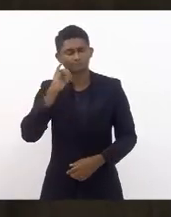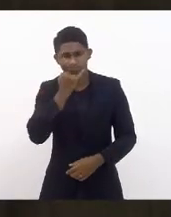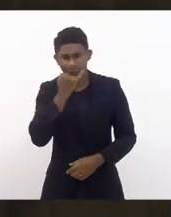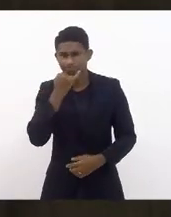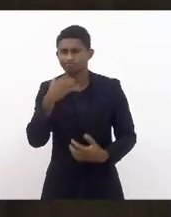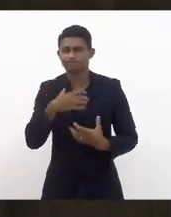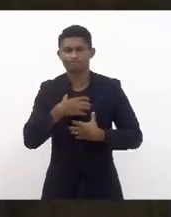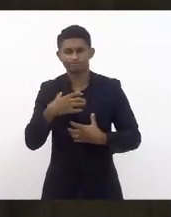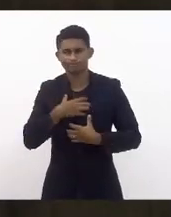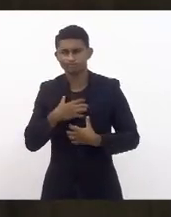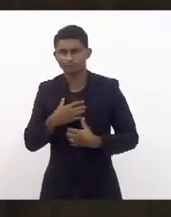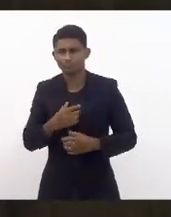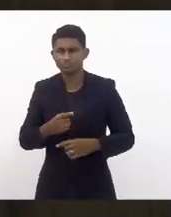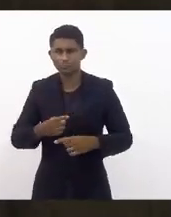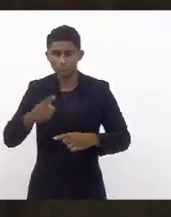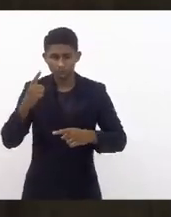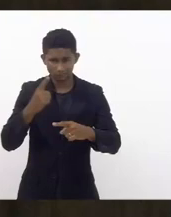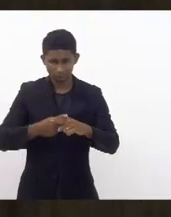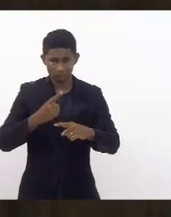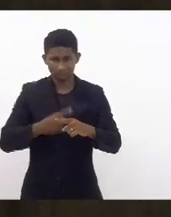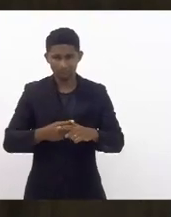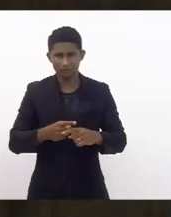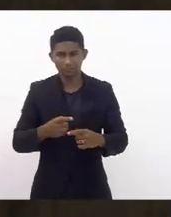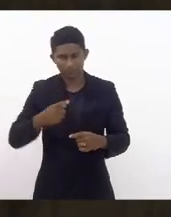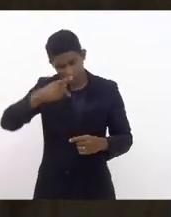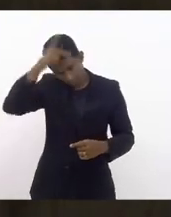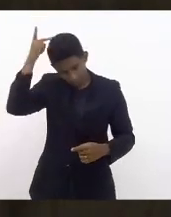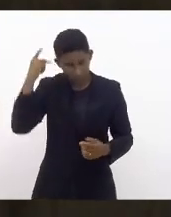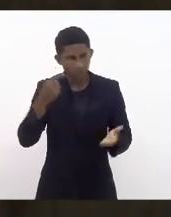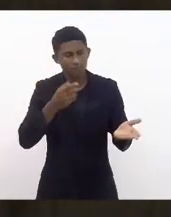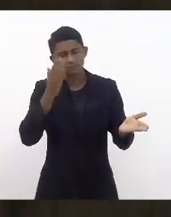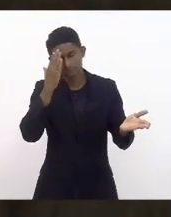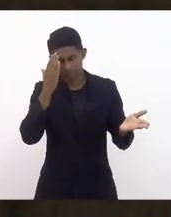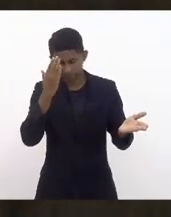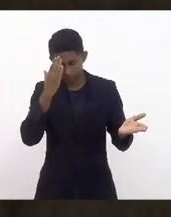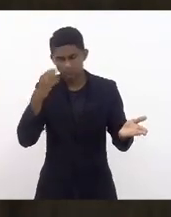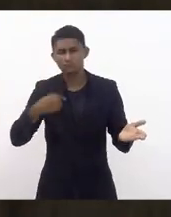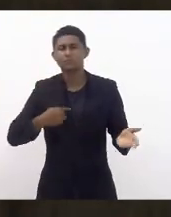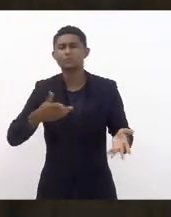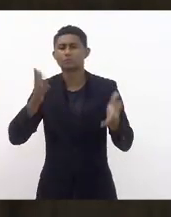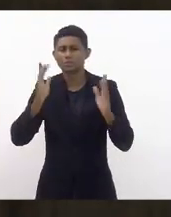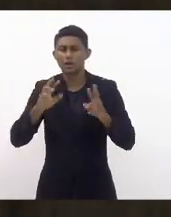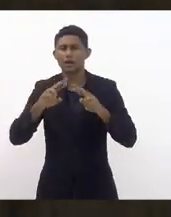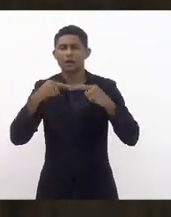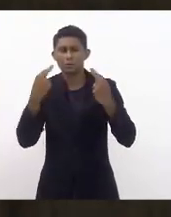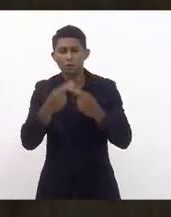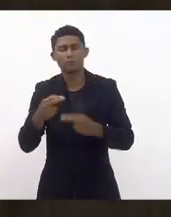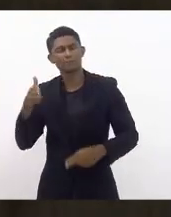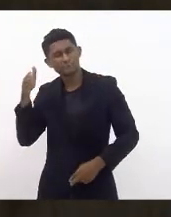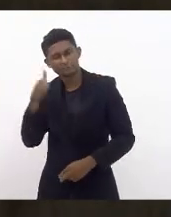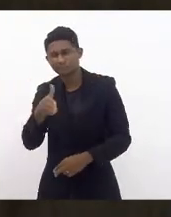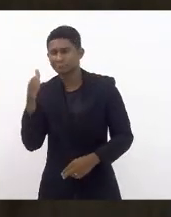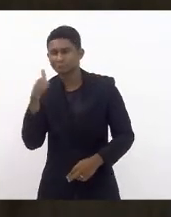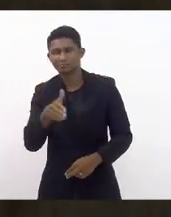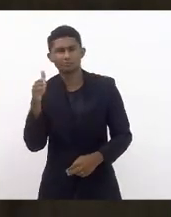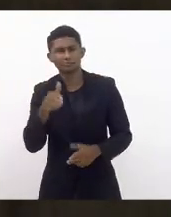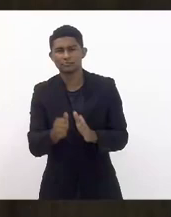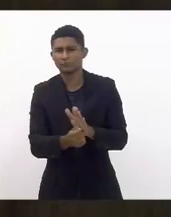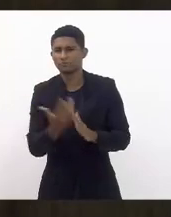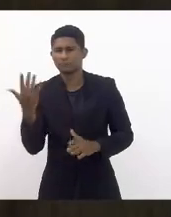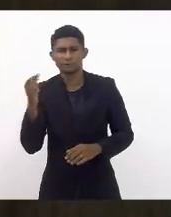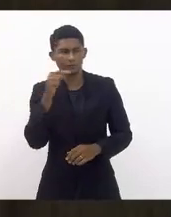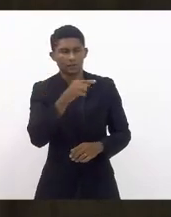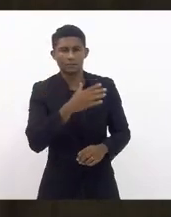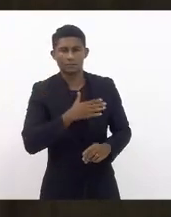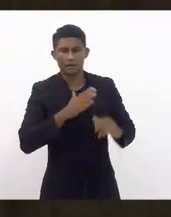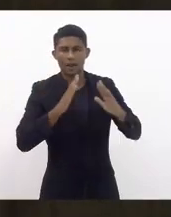reuni, e deputado Luiz Paulo sabe disso, por diversas vezes, com várias lideranças da minha região.